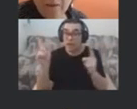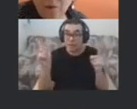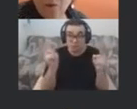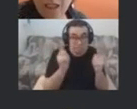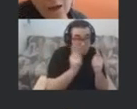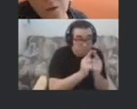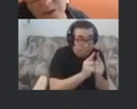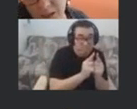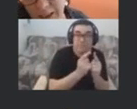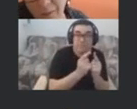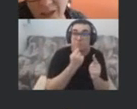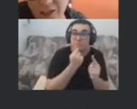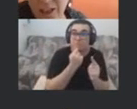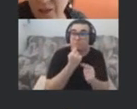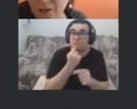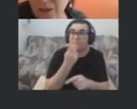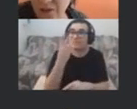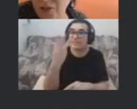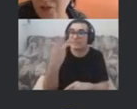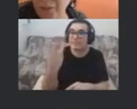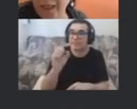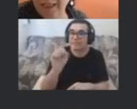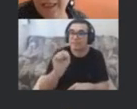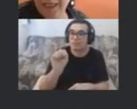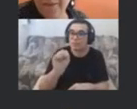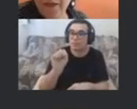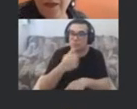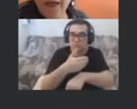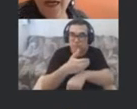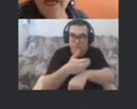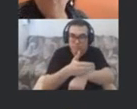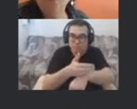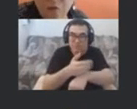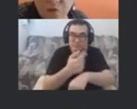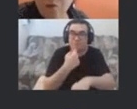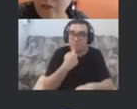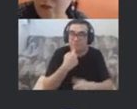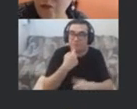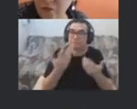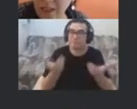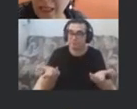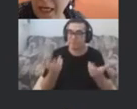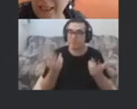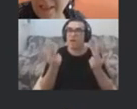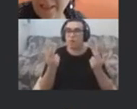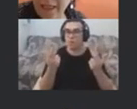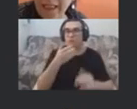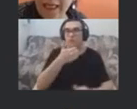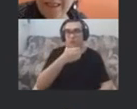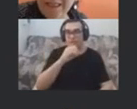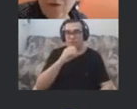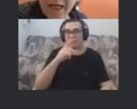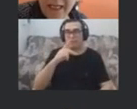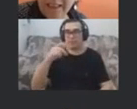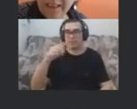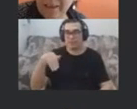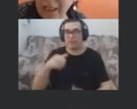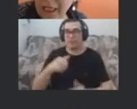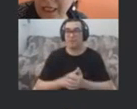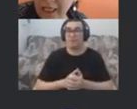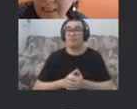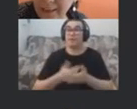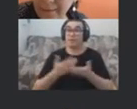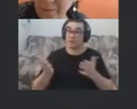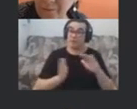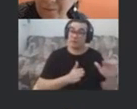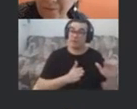tá? Então, a partir daí, o que a gente pensa, né? É muito difícil fazer análise, tá? A análise